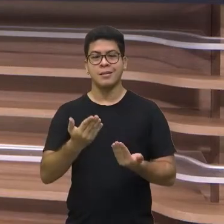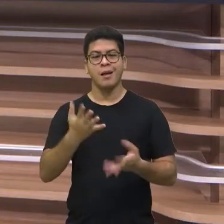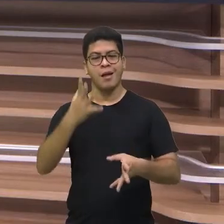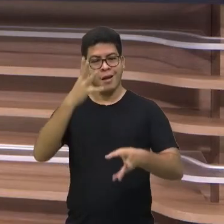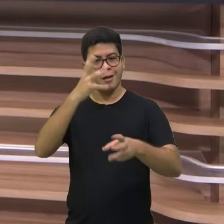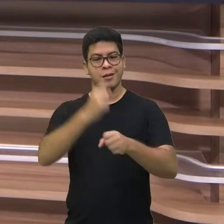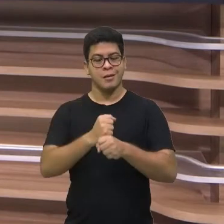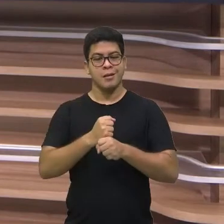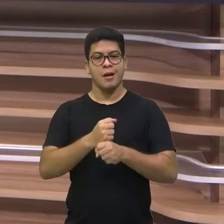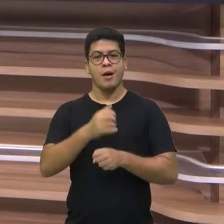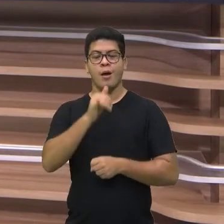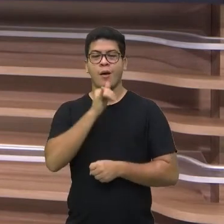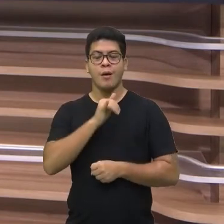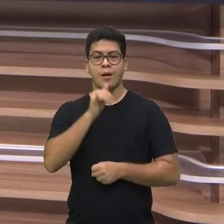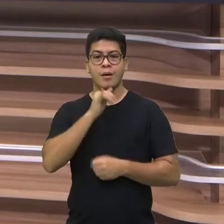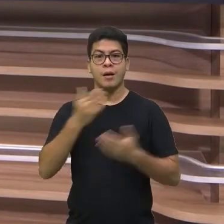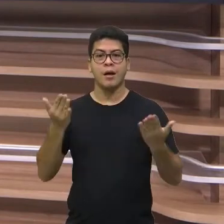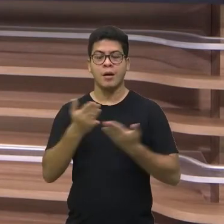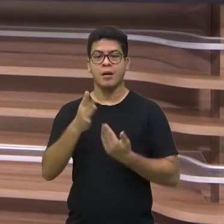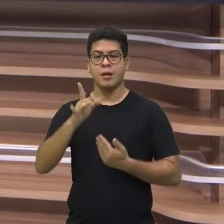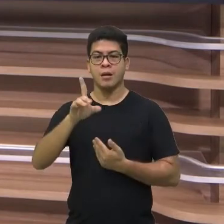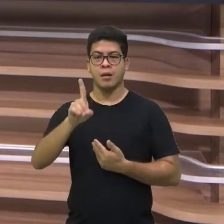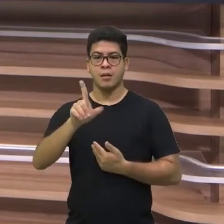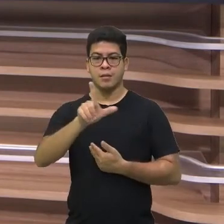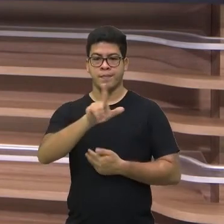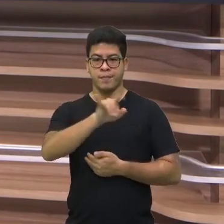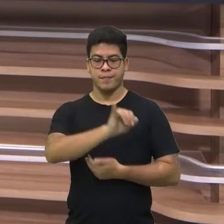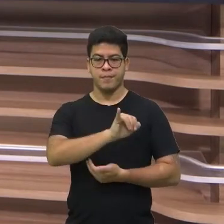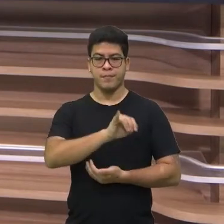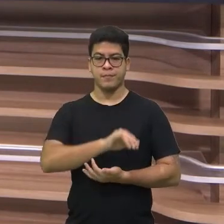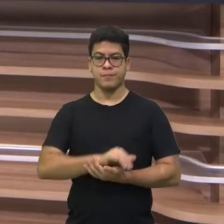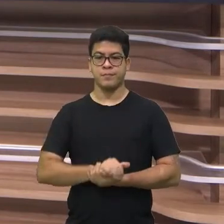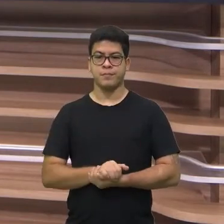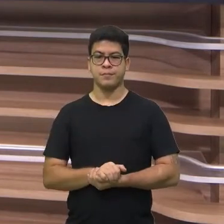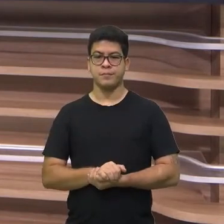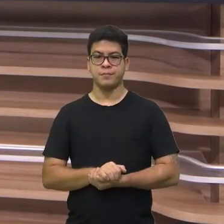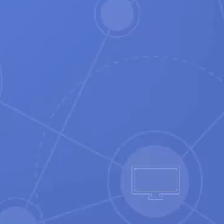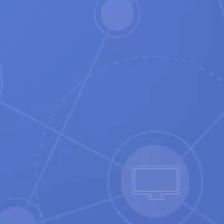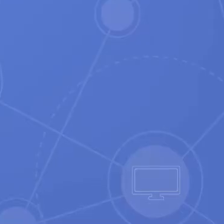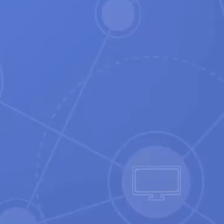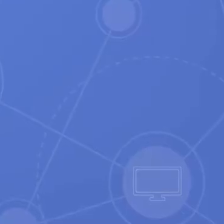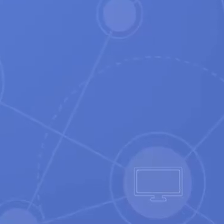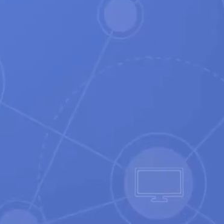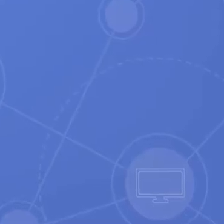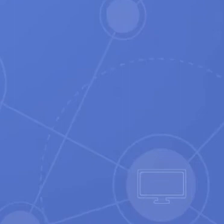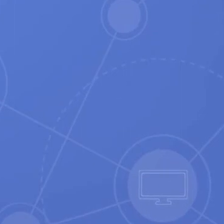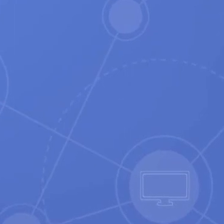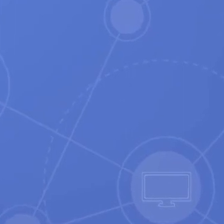dos nossos exemplos e agora vamos conhecer a nossa dinâmica local interativa de hoje.